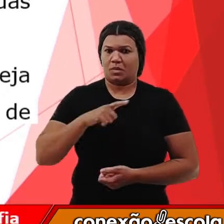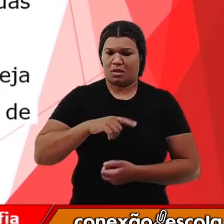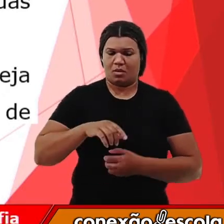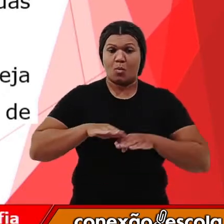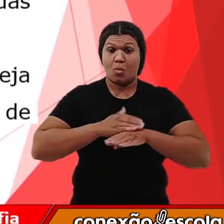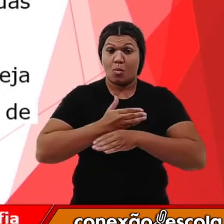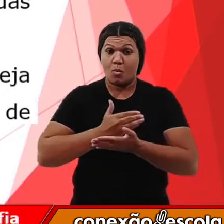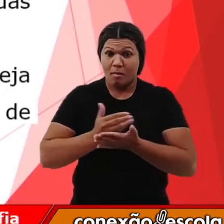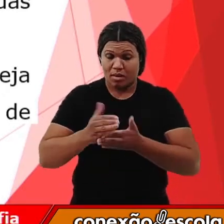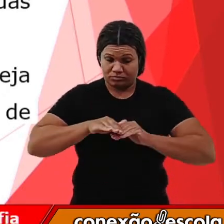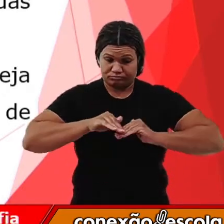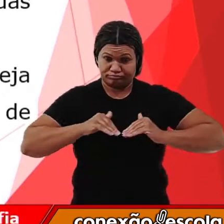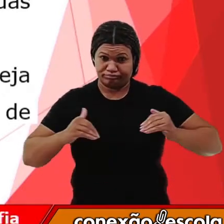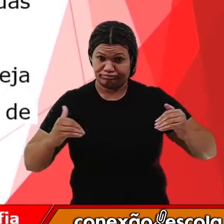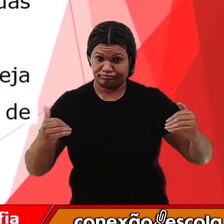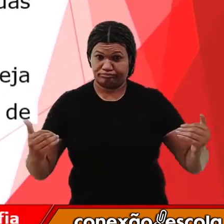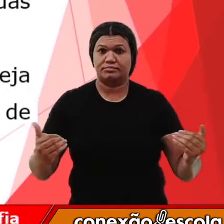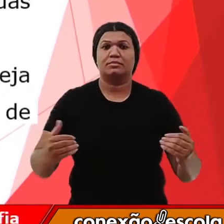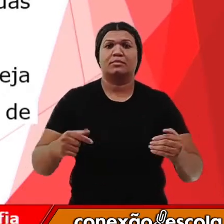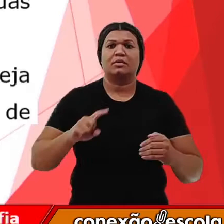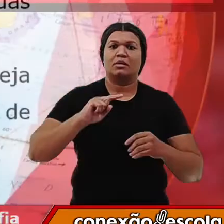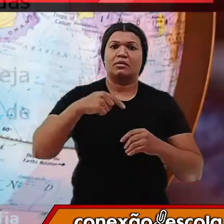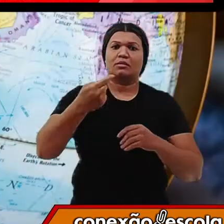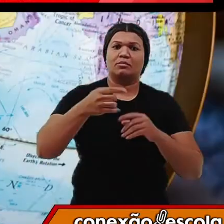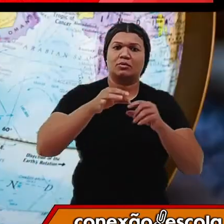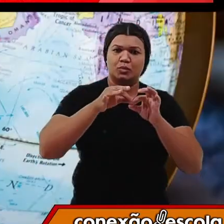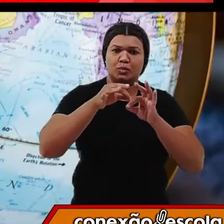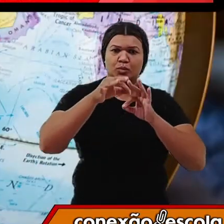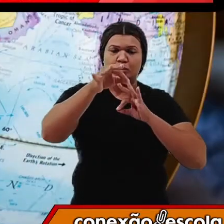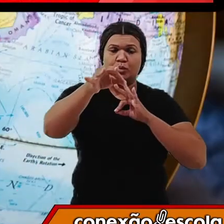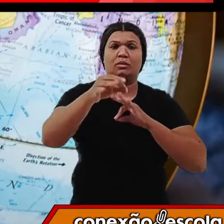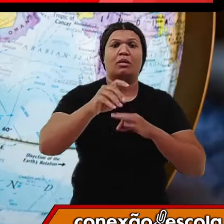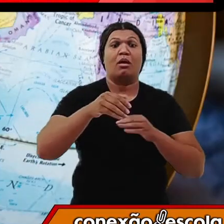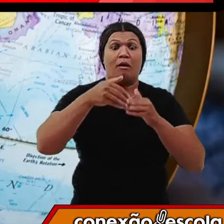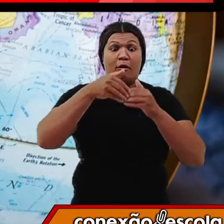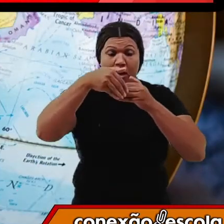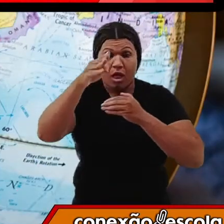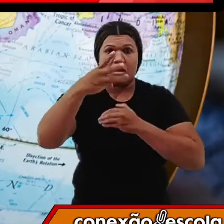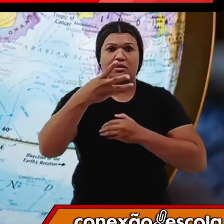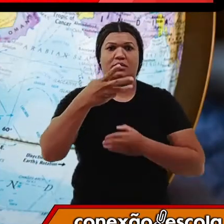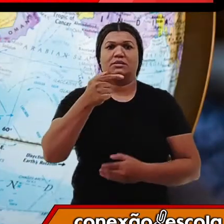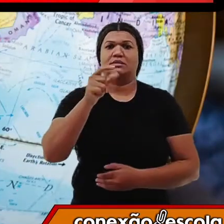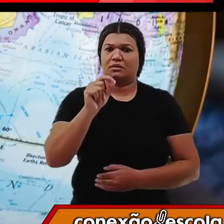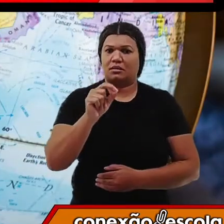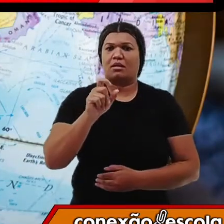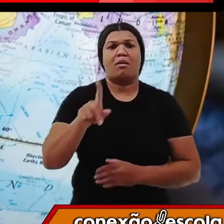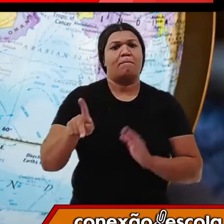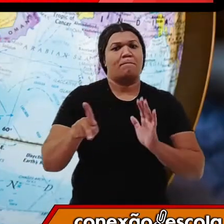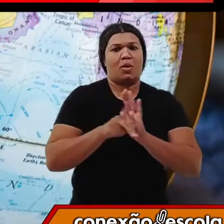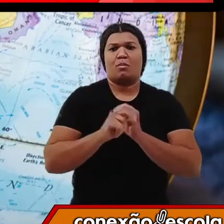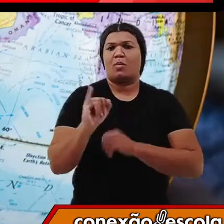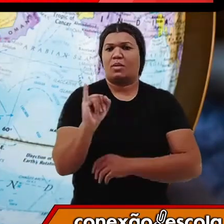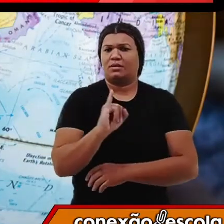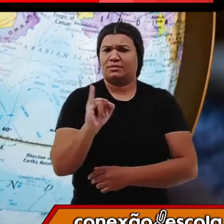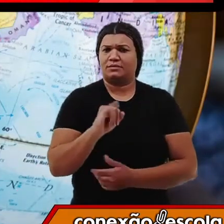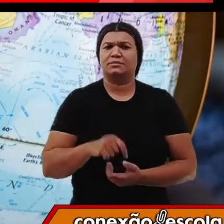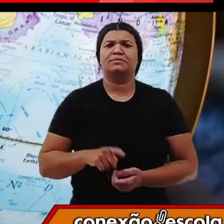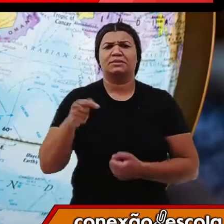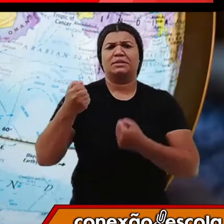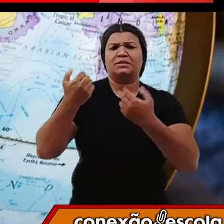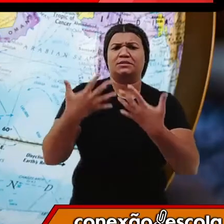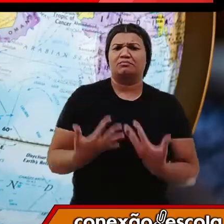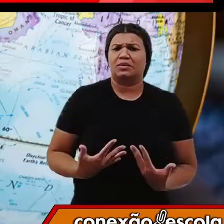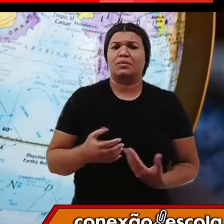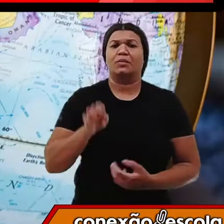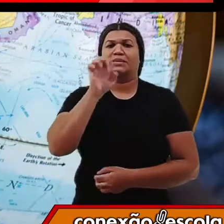oceano. O que passa dali são águas internacionais. Professor, falou tanto de Estado,